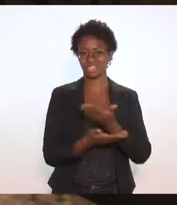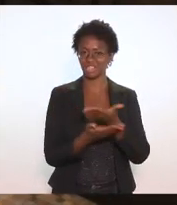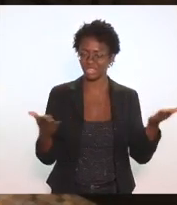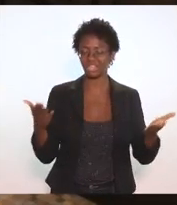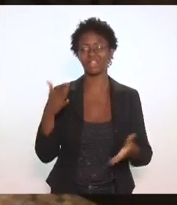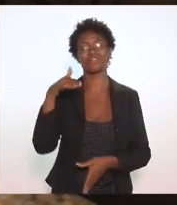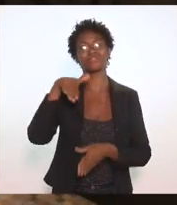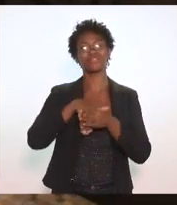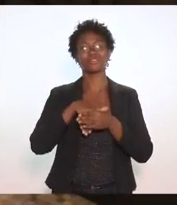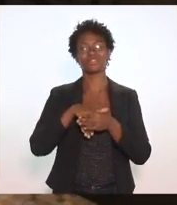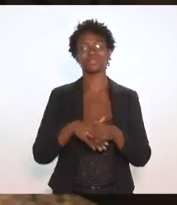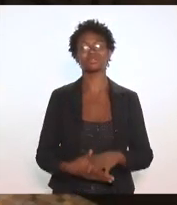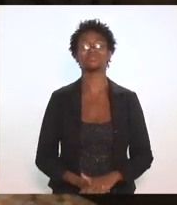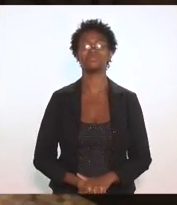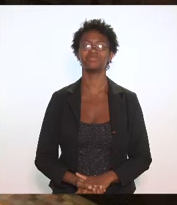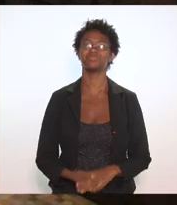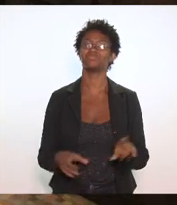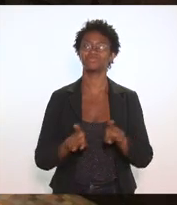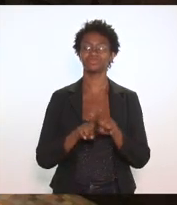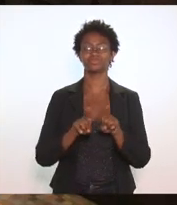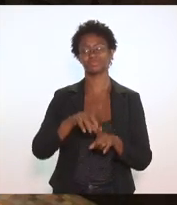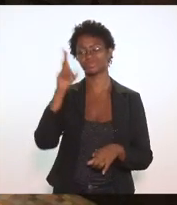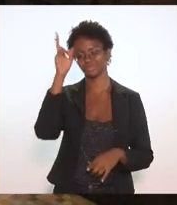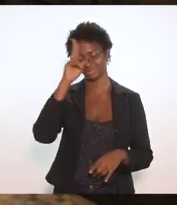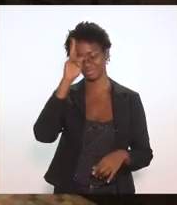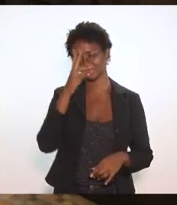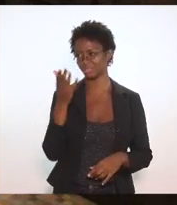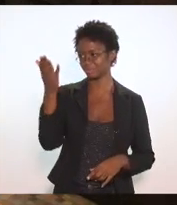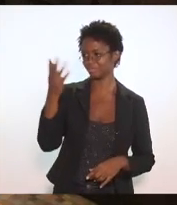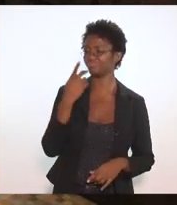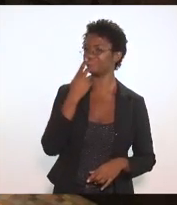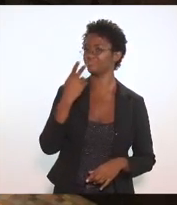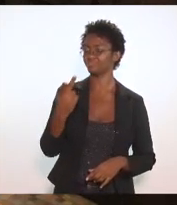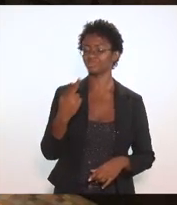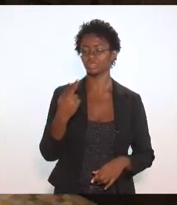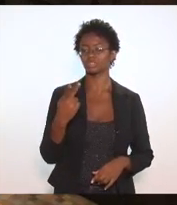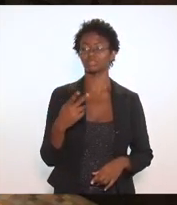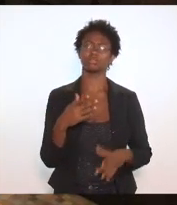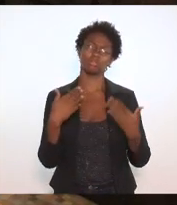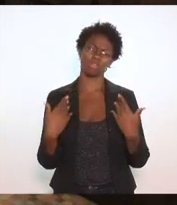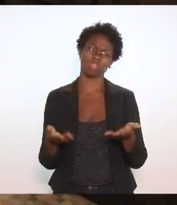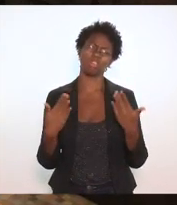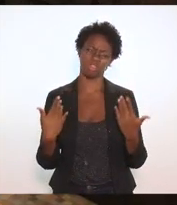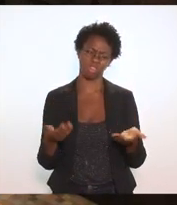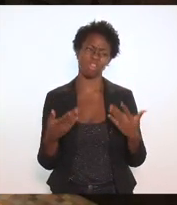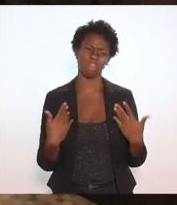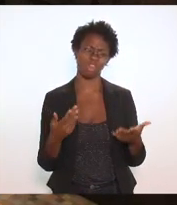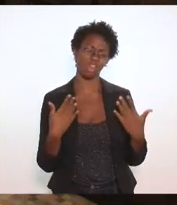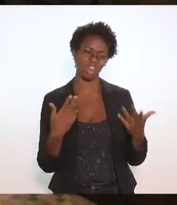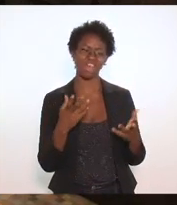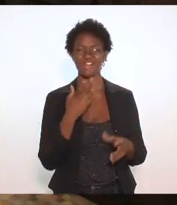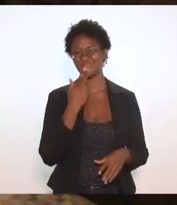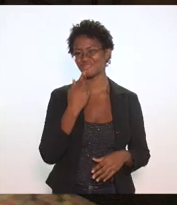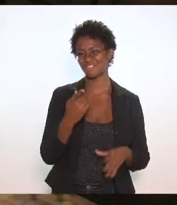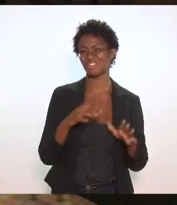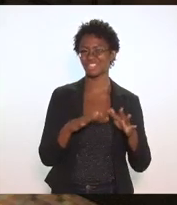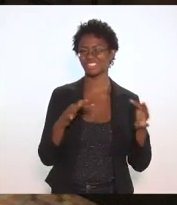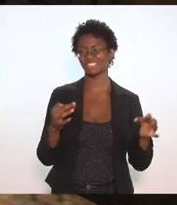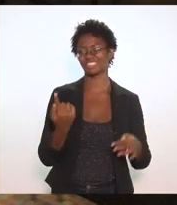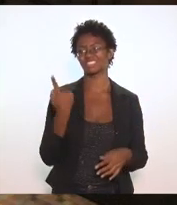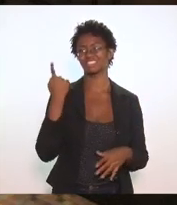votaram e lembrar o que Vossa Excelência mencionou de leve quando justificou que